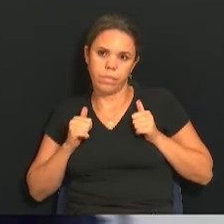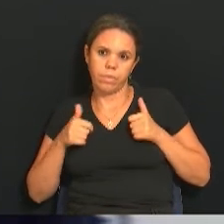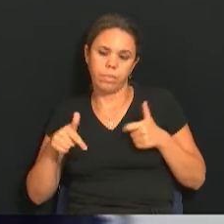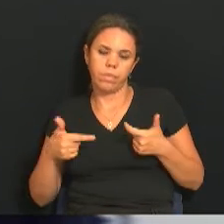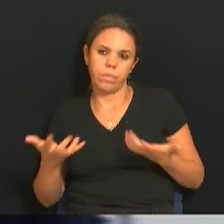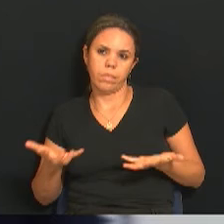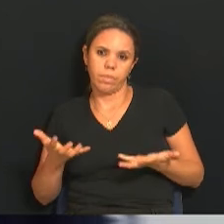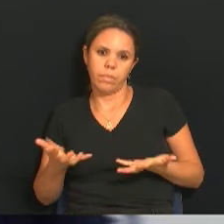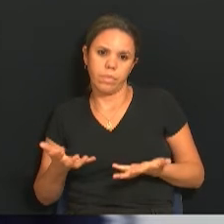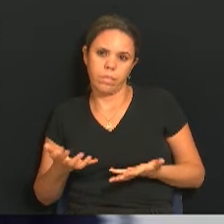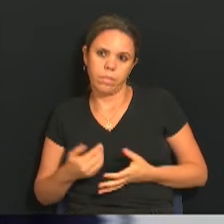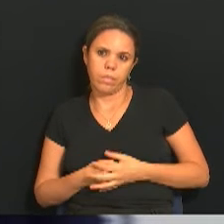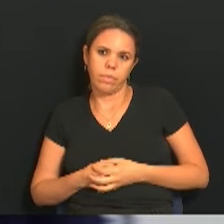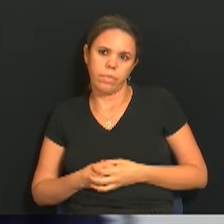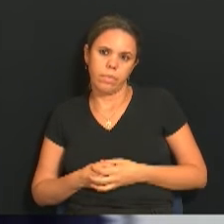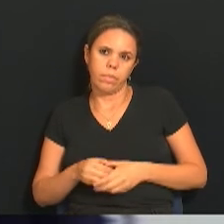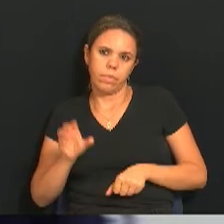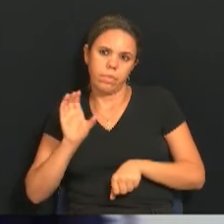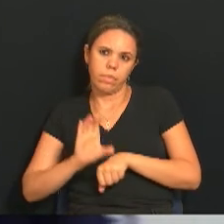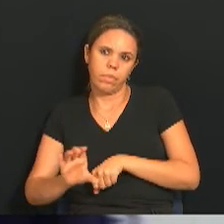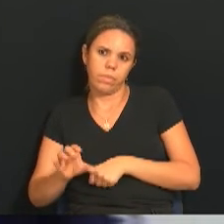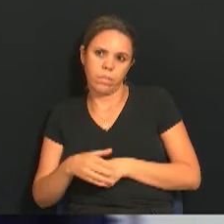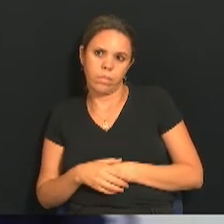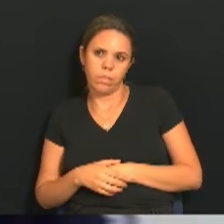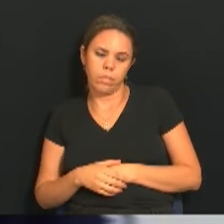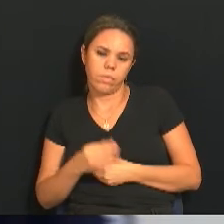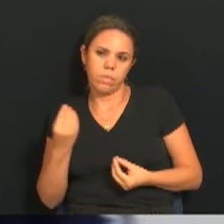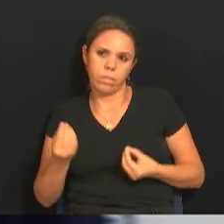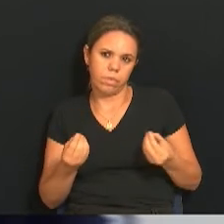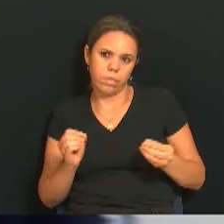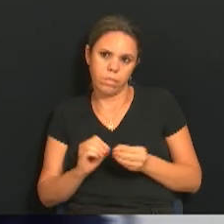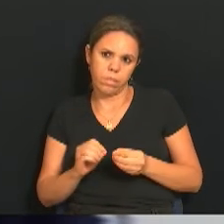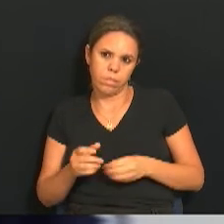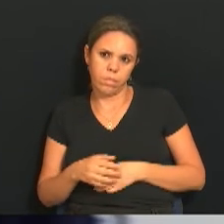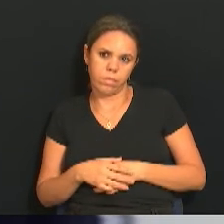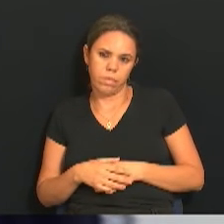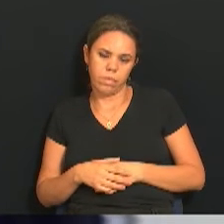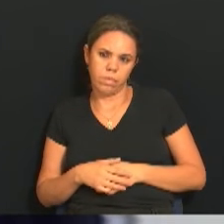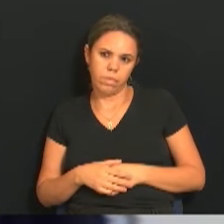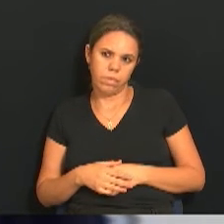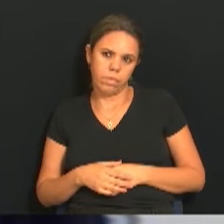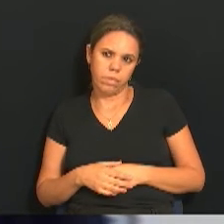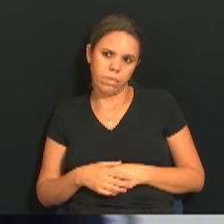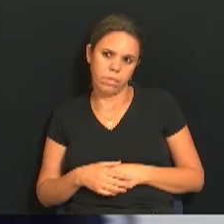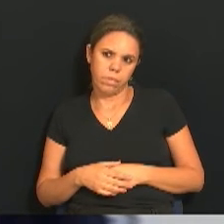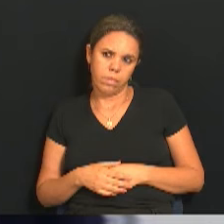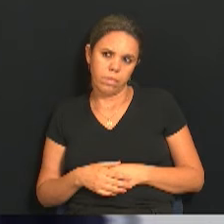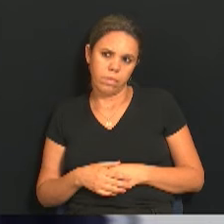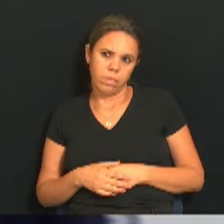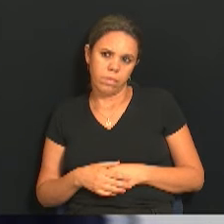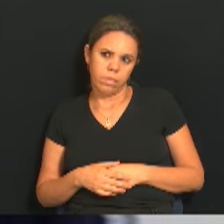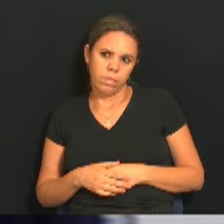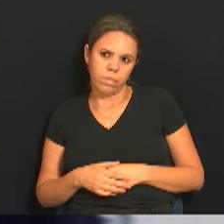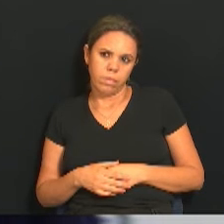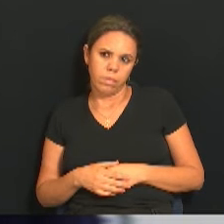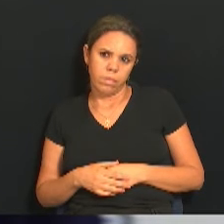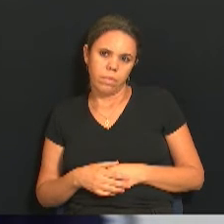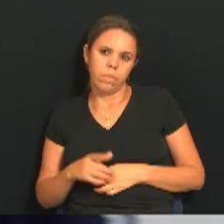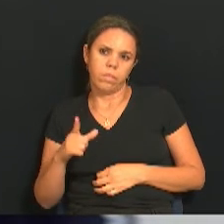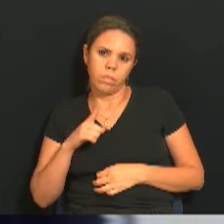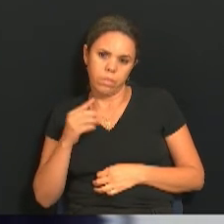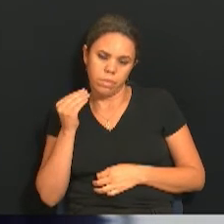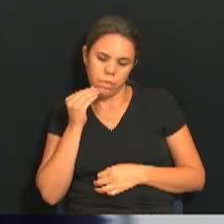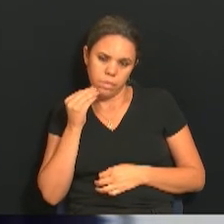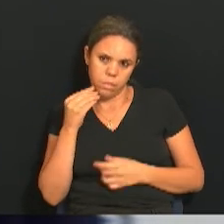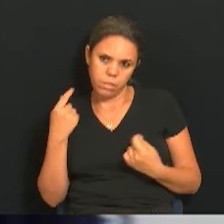um encaminhamento, um curso. Como é que a gente faz isso para fazer esse encaminhamento? Tem que ter um caminho para isso.